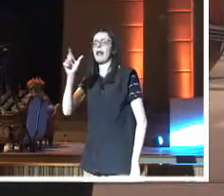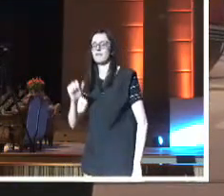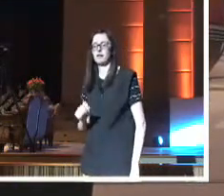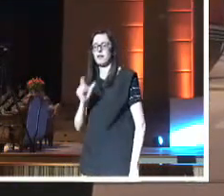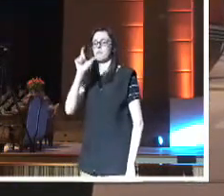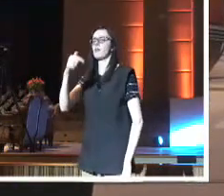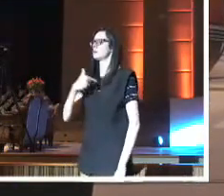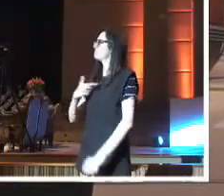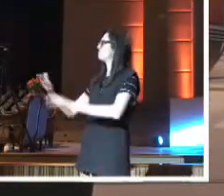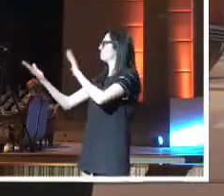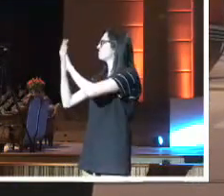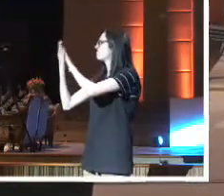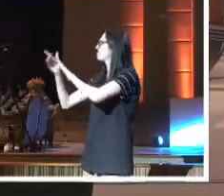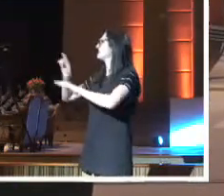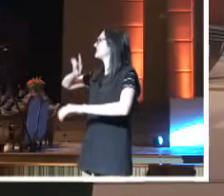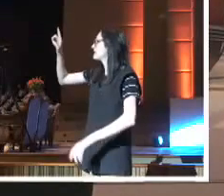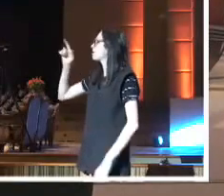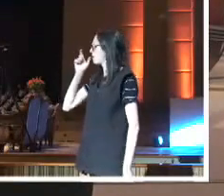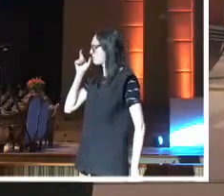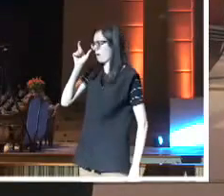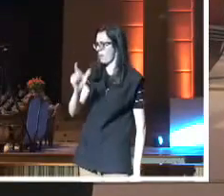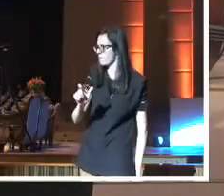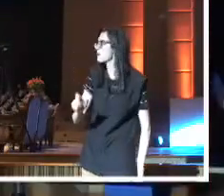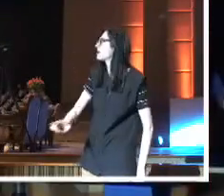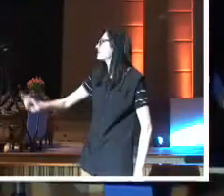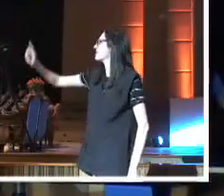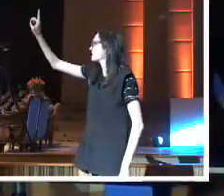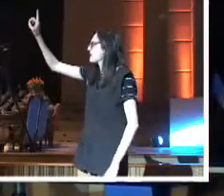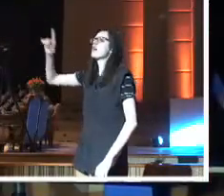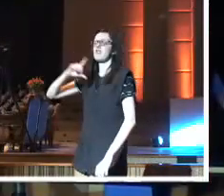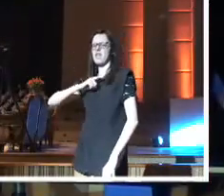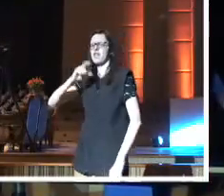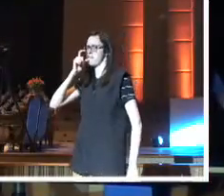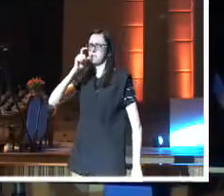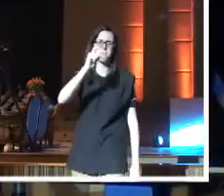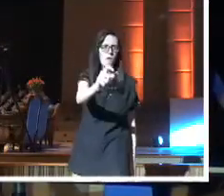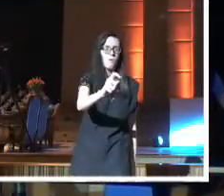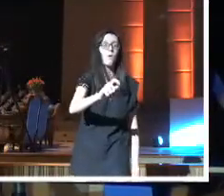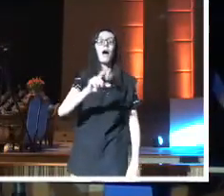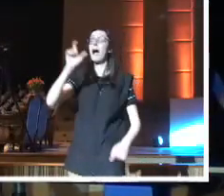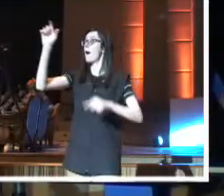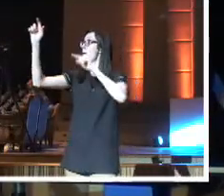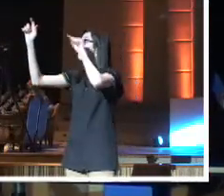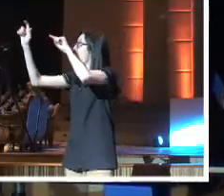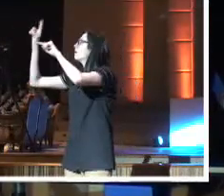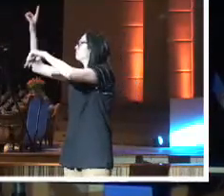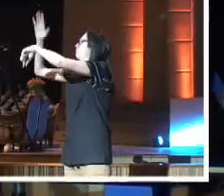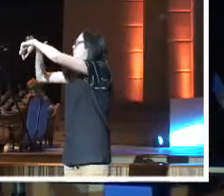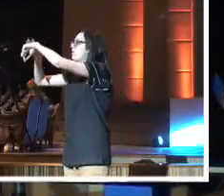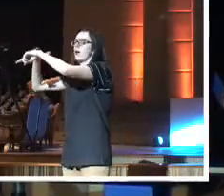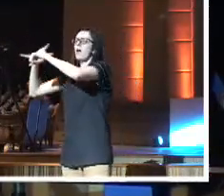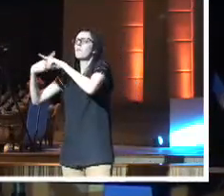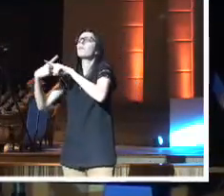esse Deus da palavra. Esse Deus que tem palavra, essa palavra de Deus. Por quê? Porque esse é o